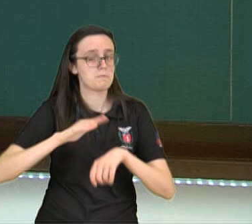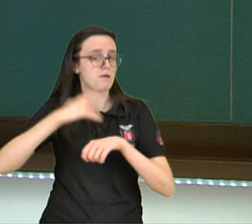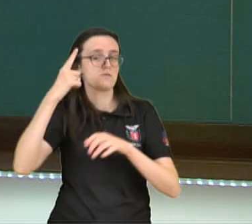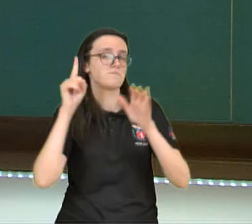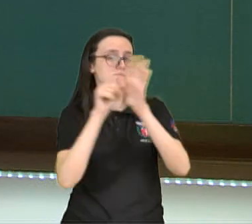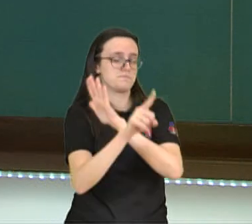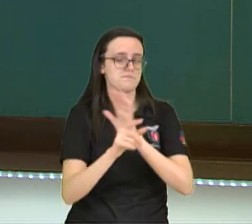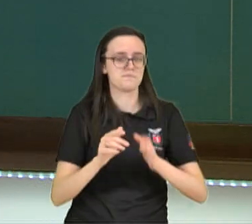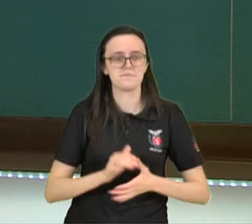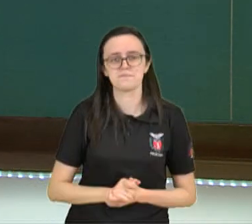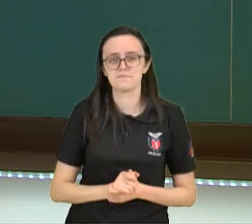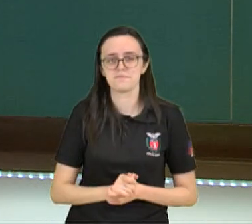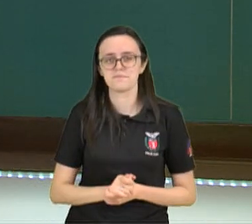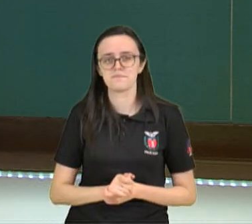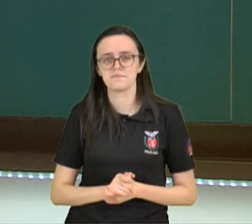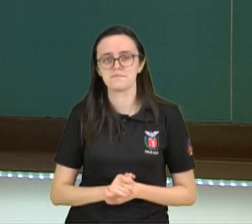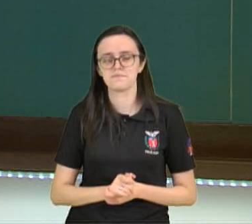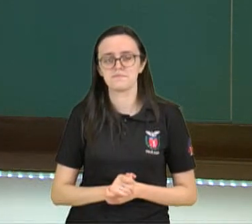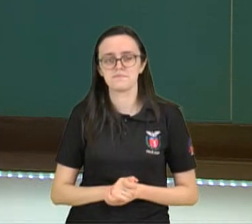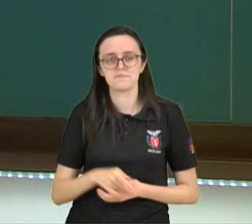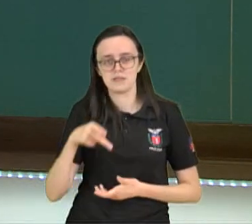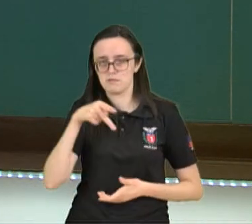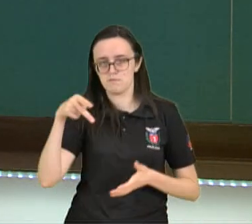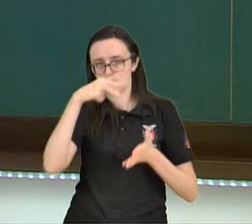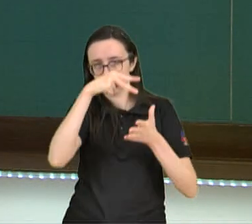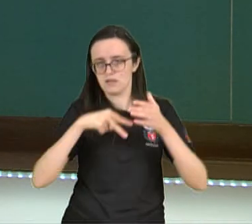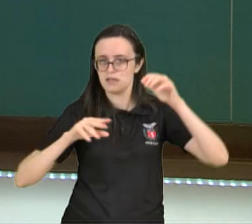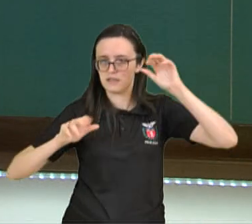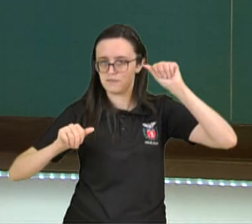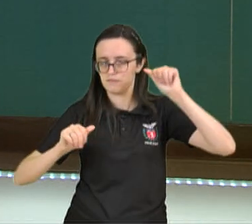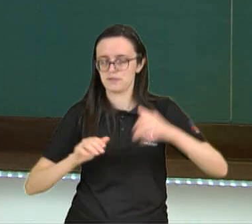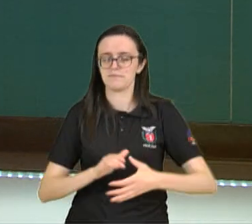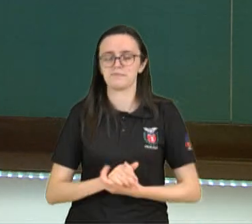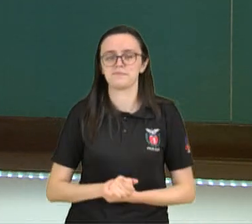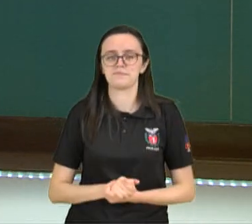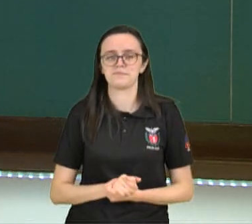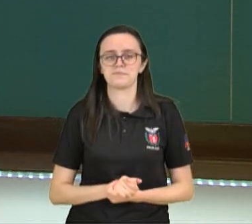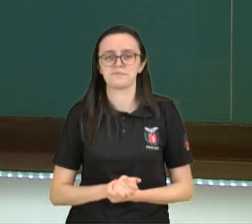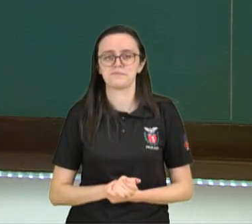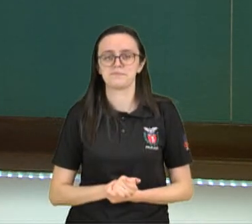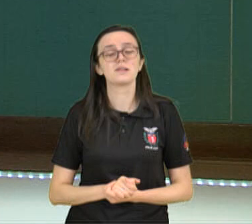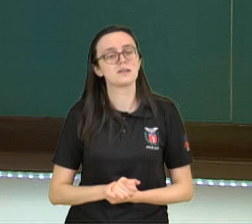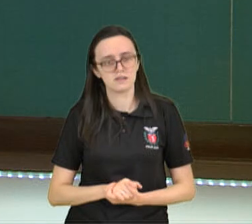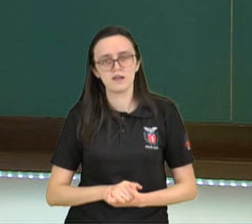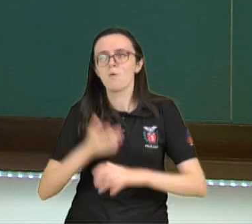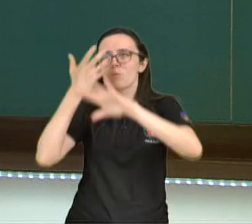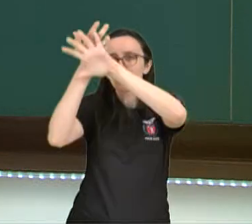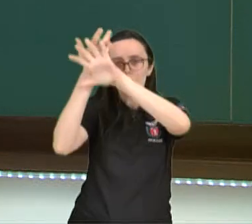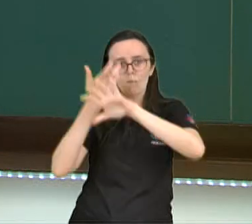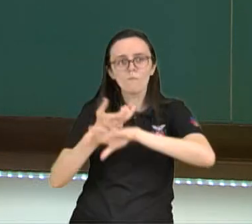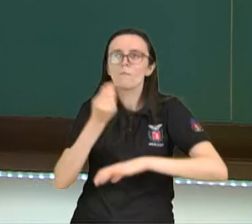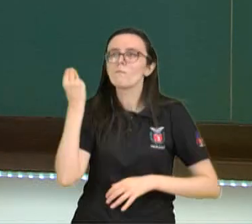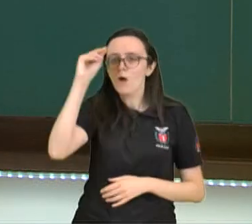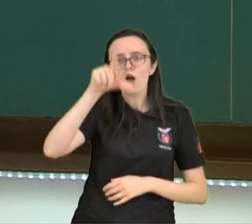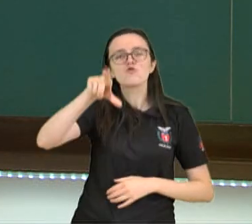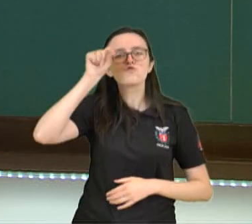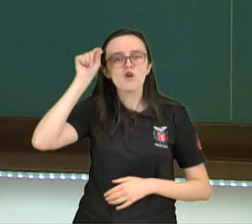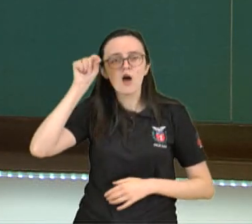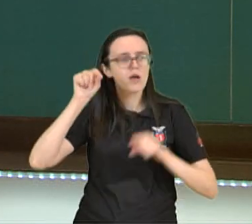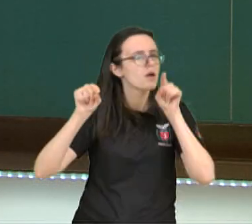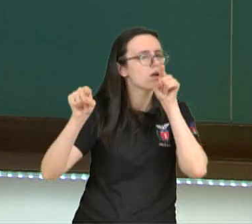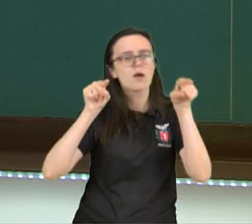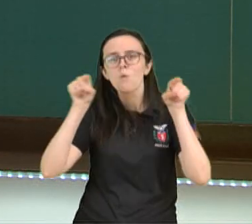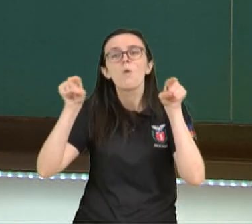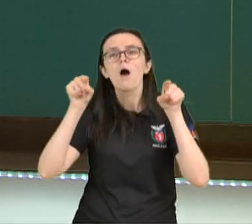quiz. Completa los espacios com una de las opciones. Completa os espaços com uma